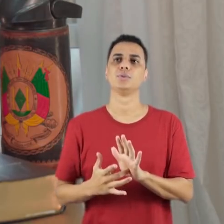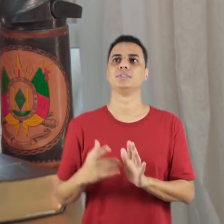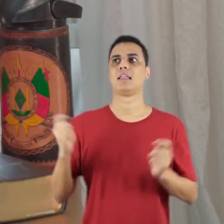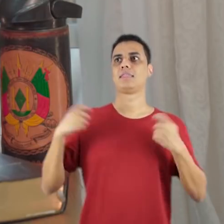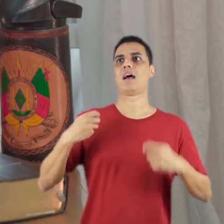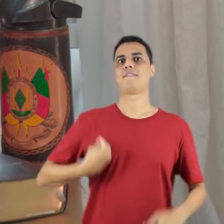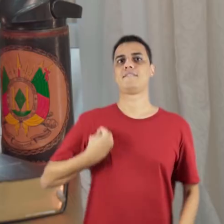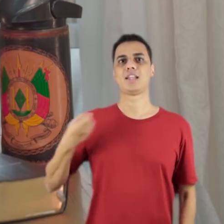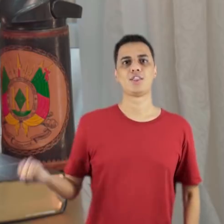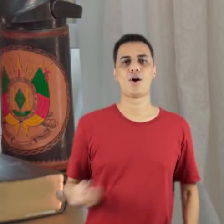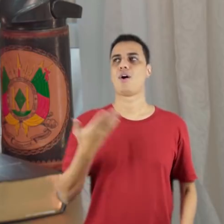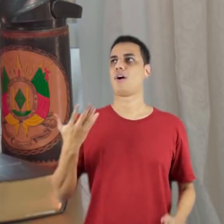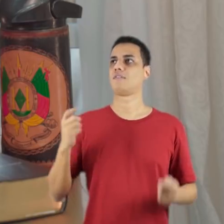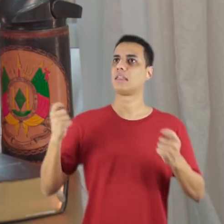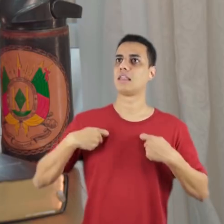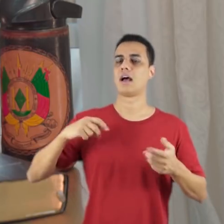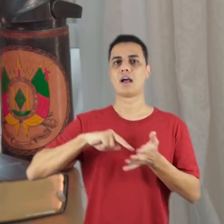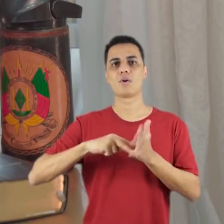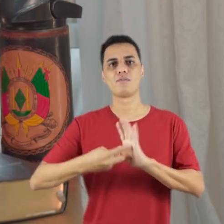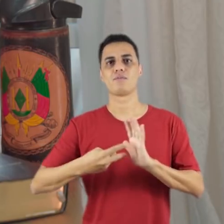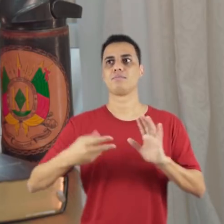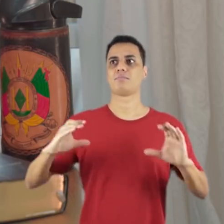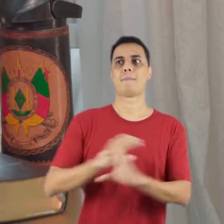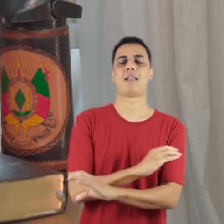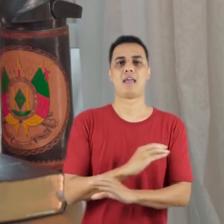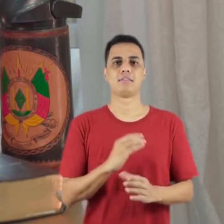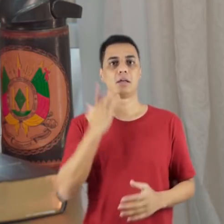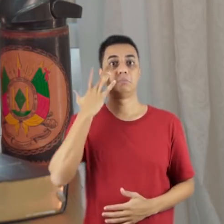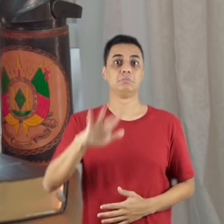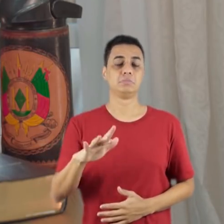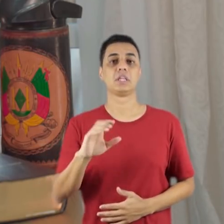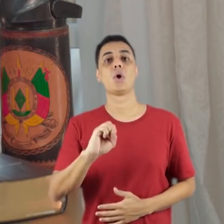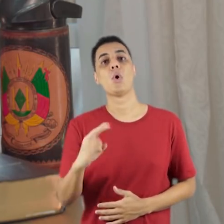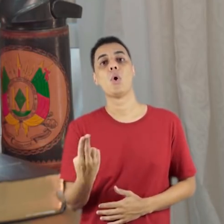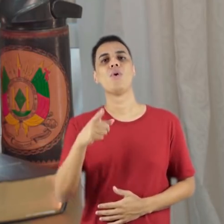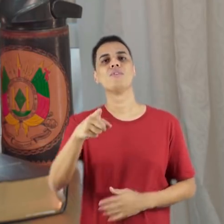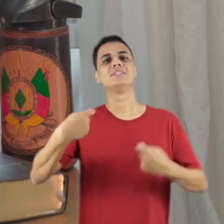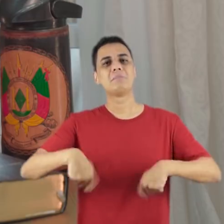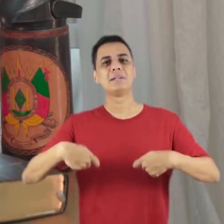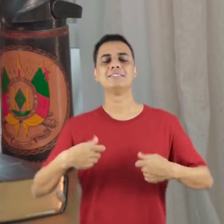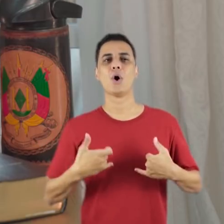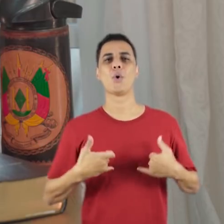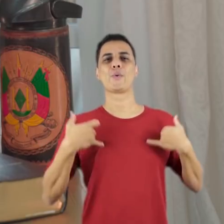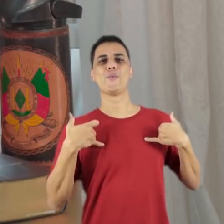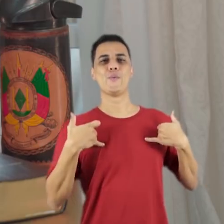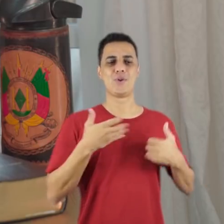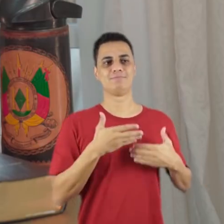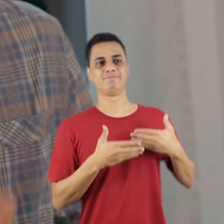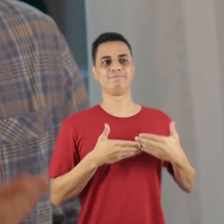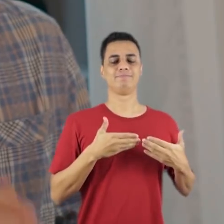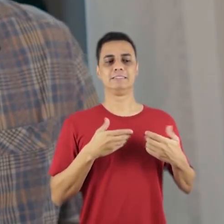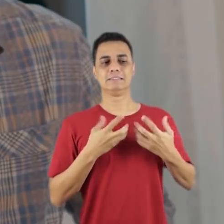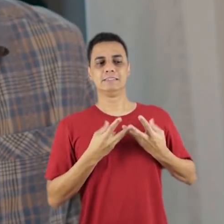propósito e significado para a tua vida aqui e na eternidade. Ou talvez tu precise lidar com o orgulho no processo de se tornar